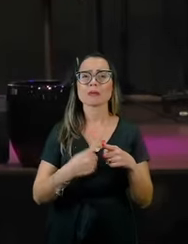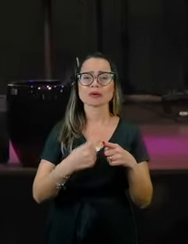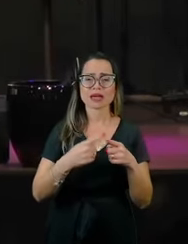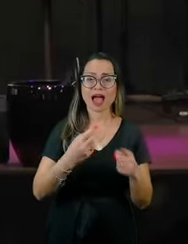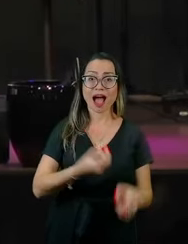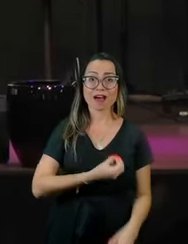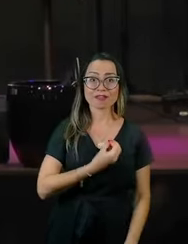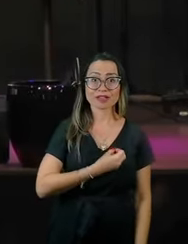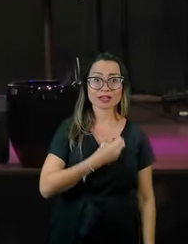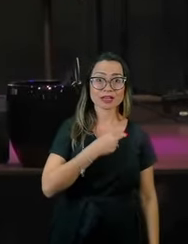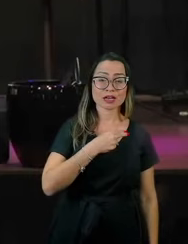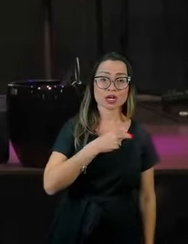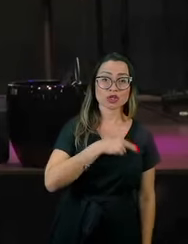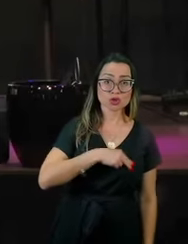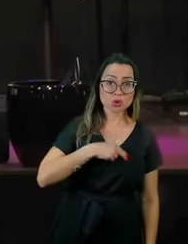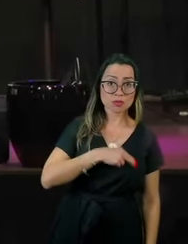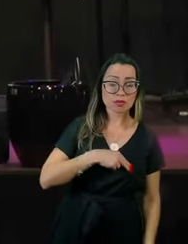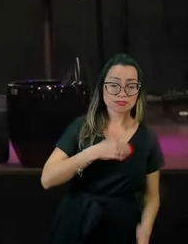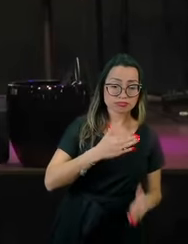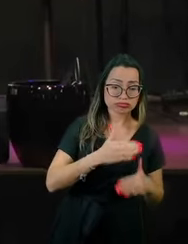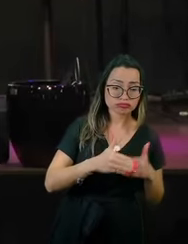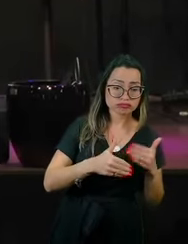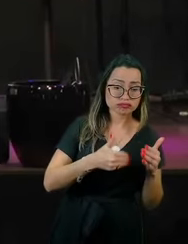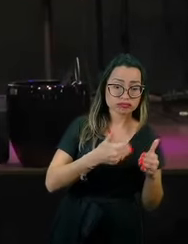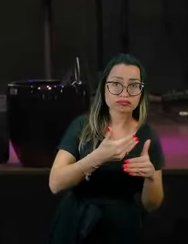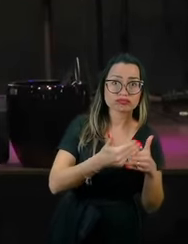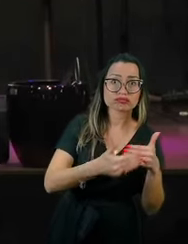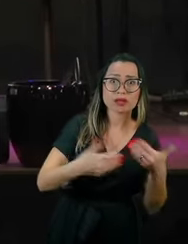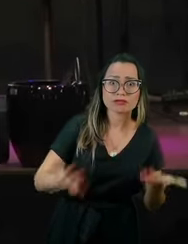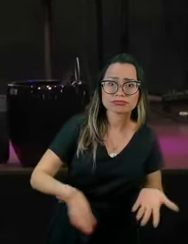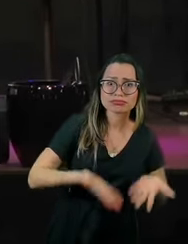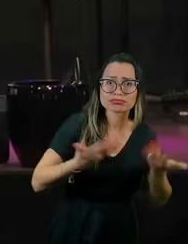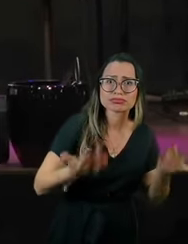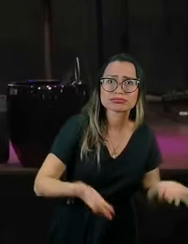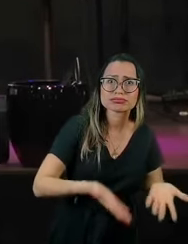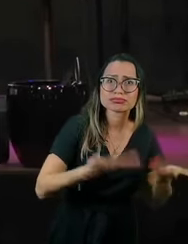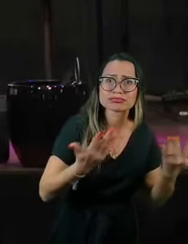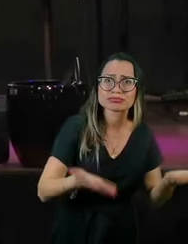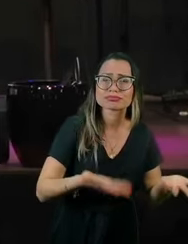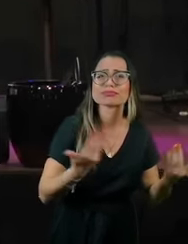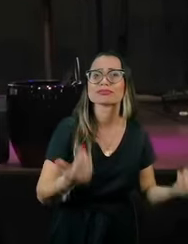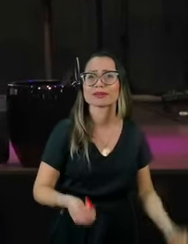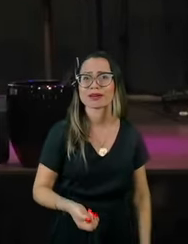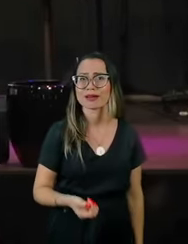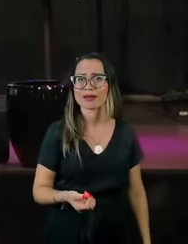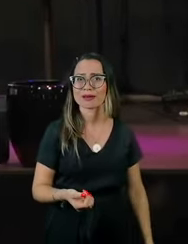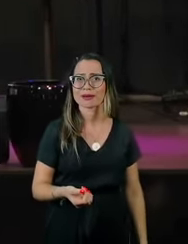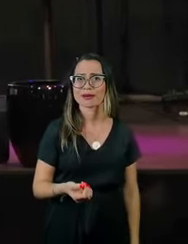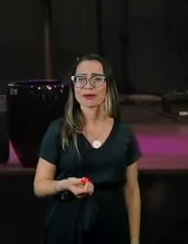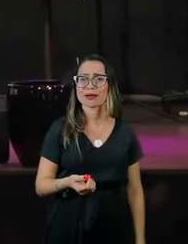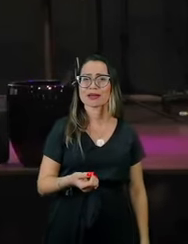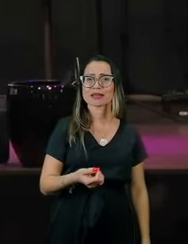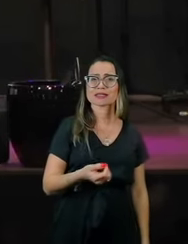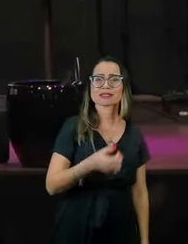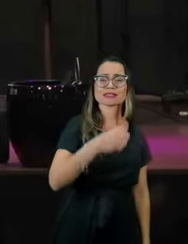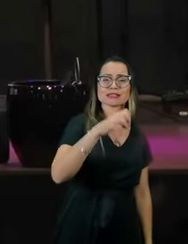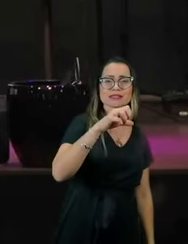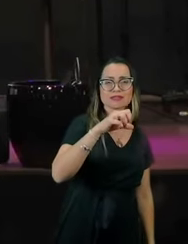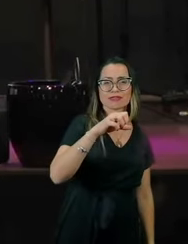Noemi. Noemi já era outra. Sifra e Puá, duas parteiras que se conectaram para não permitir que a